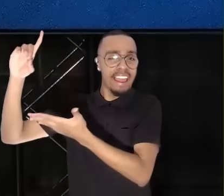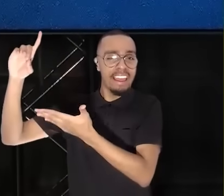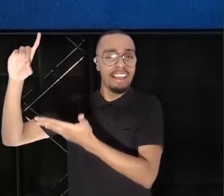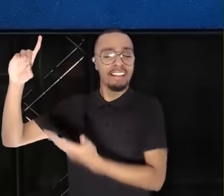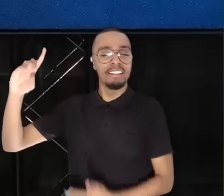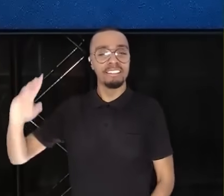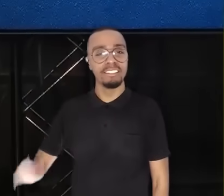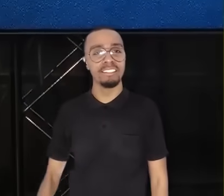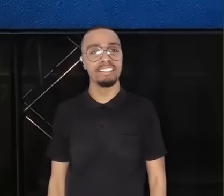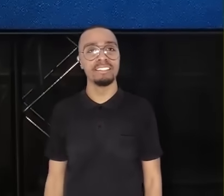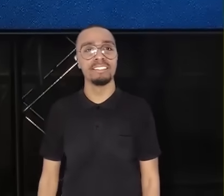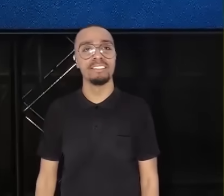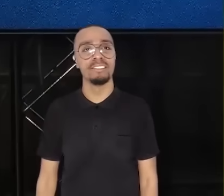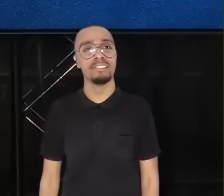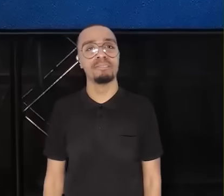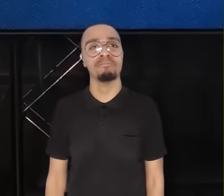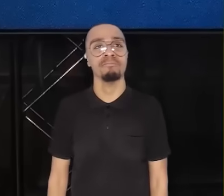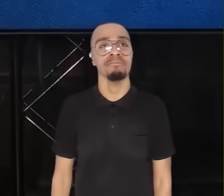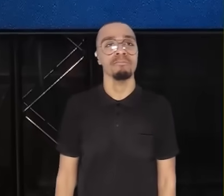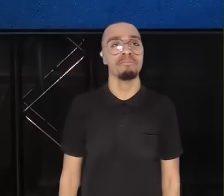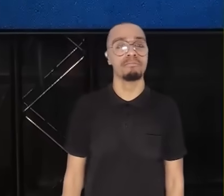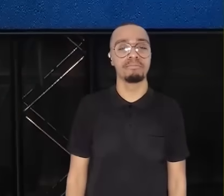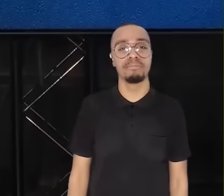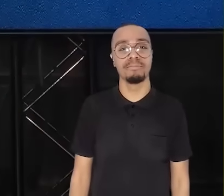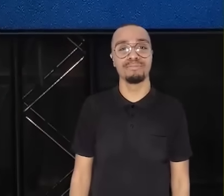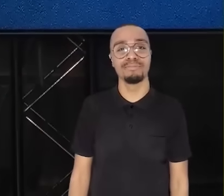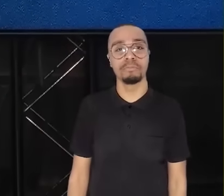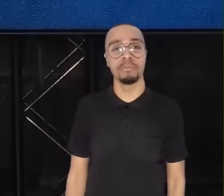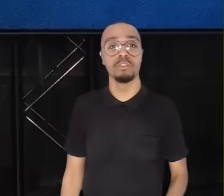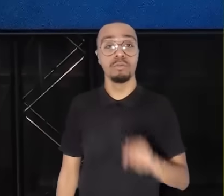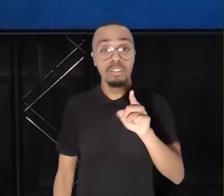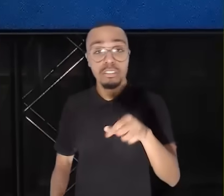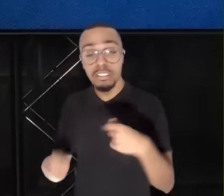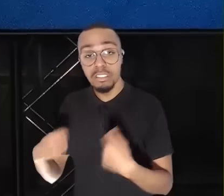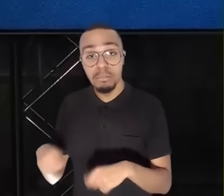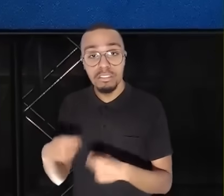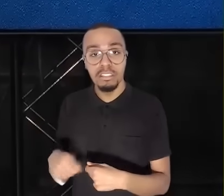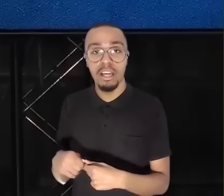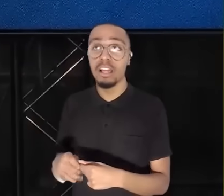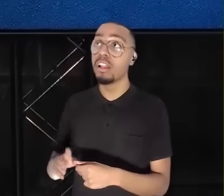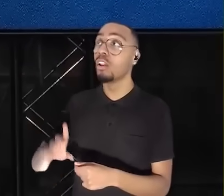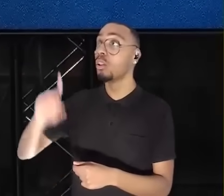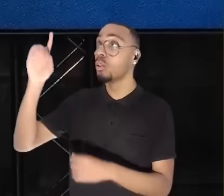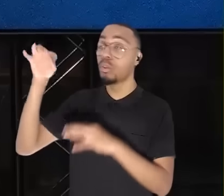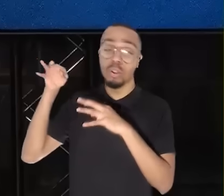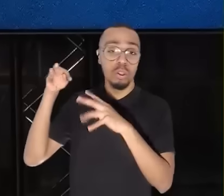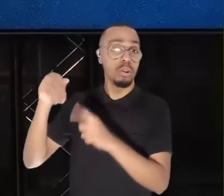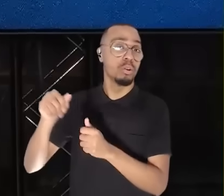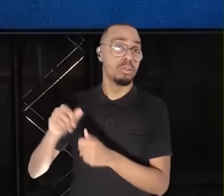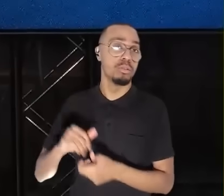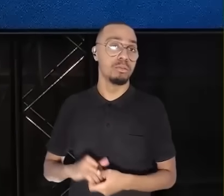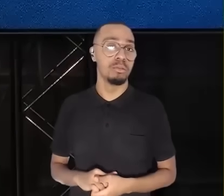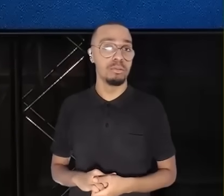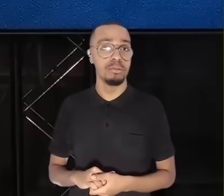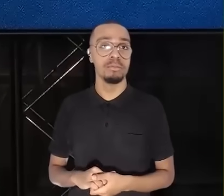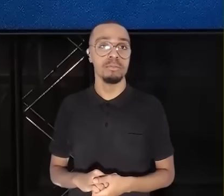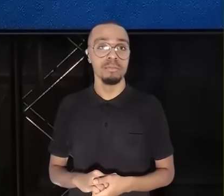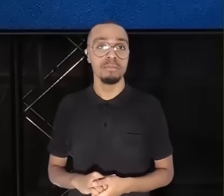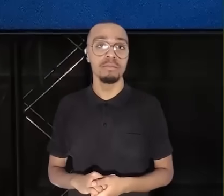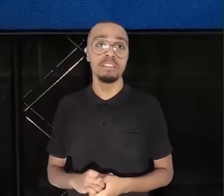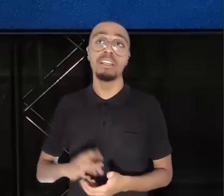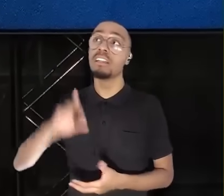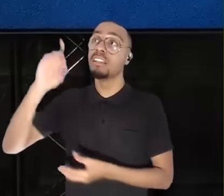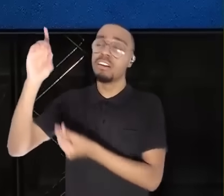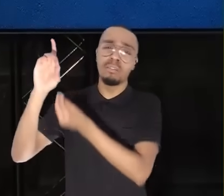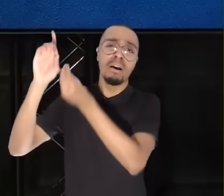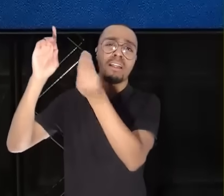Tudo o que você precisa. Ele é tudo o que você precisa. Deus vai abrir porta na sua